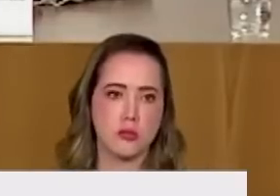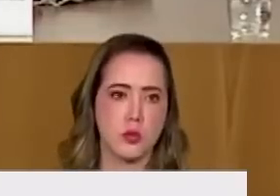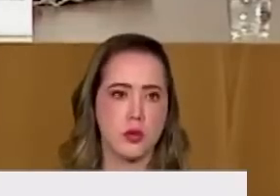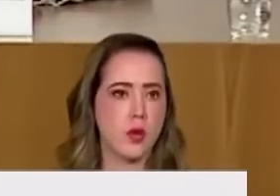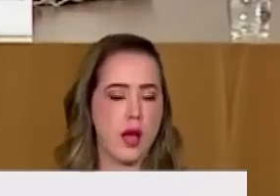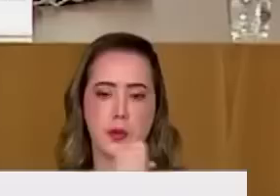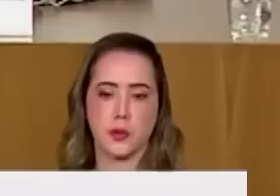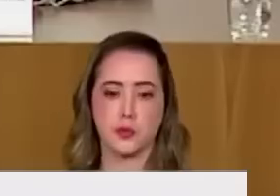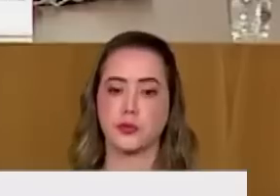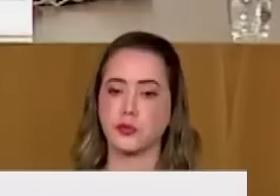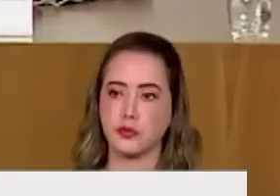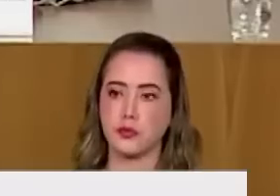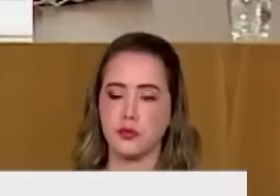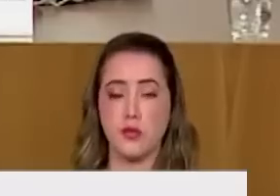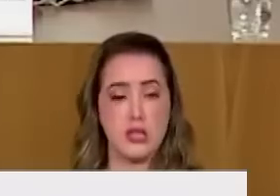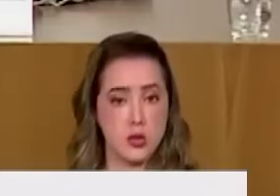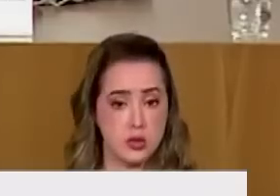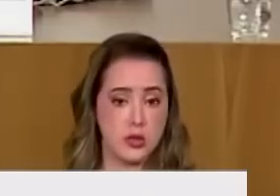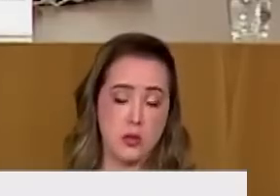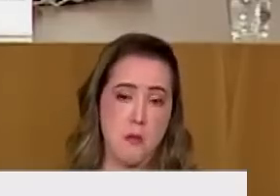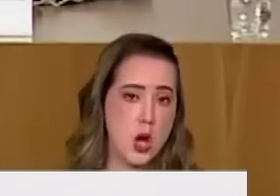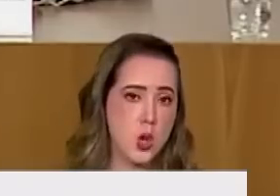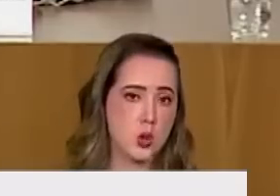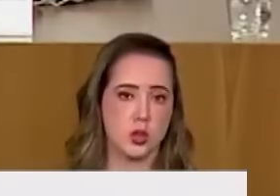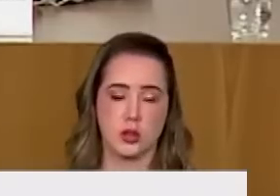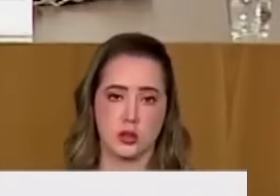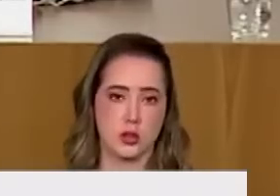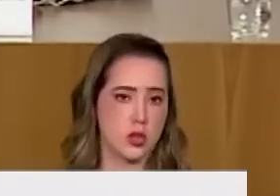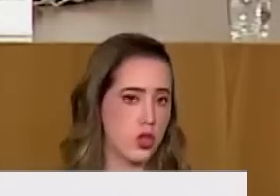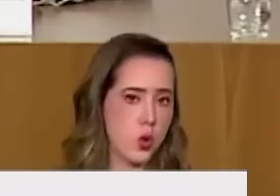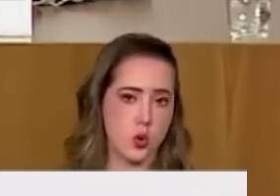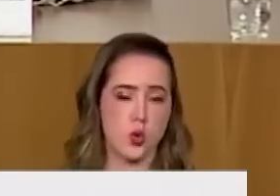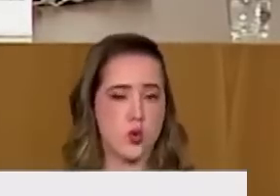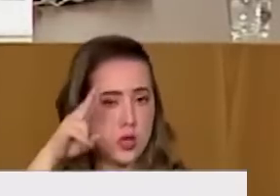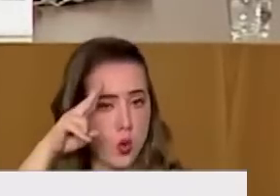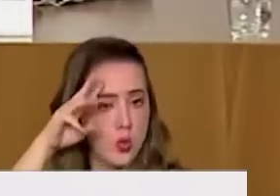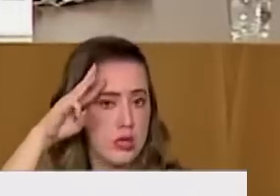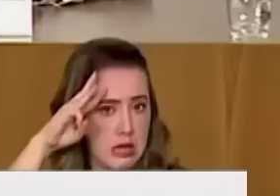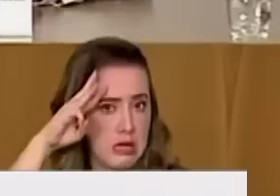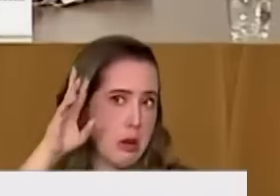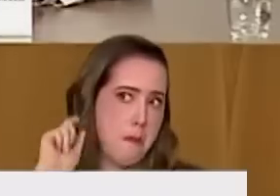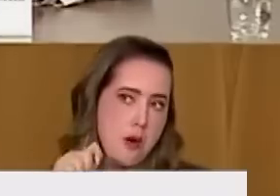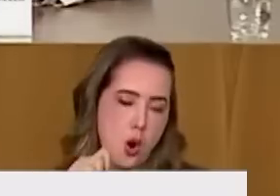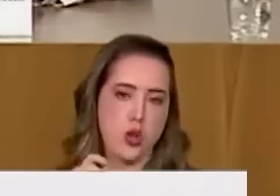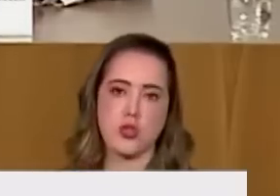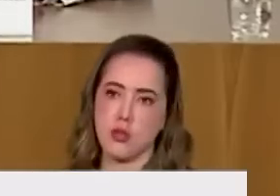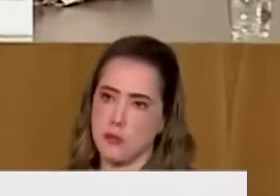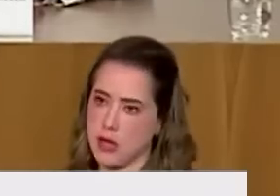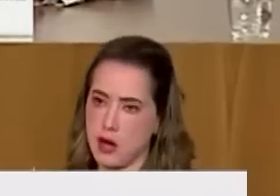breve, né? Então, teoricamente, segunda, terça-feira, mais tardar, ele está no